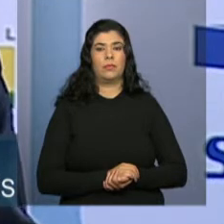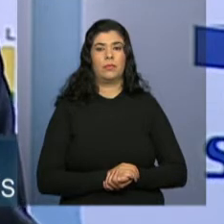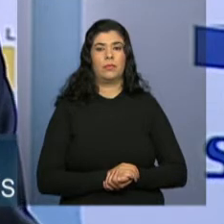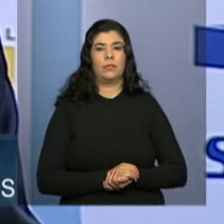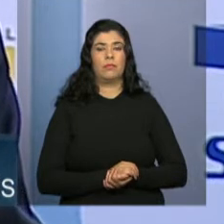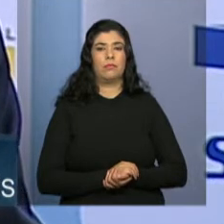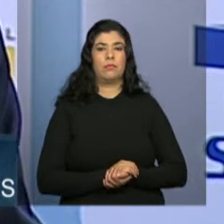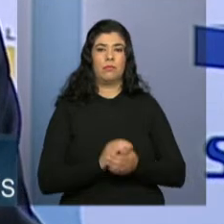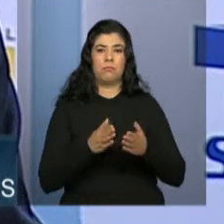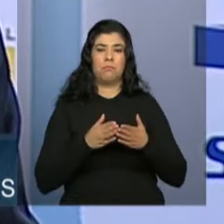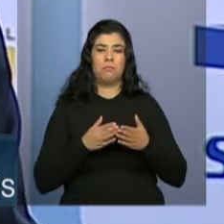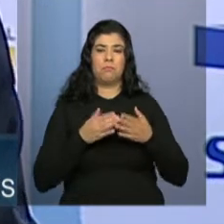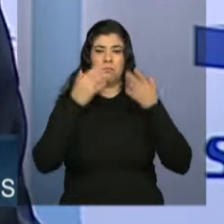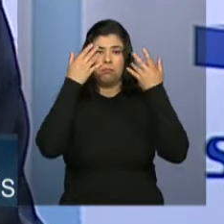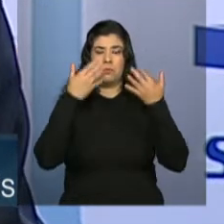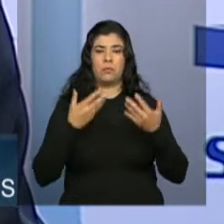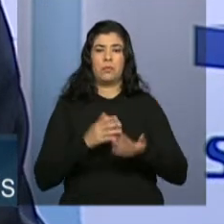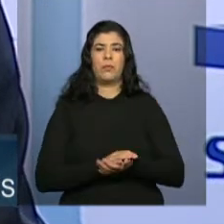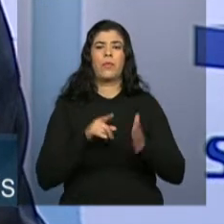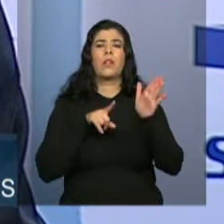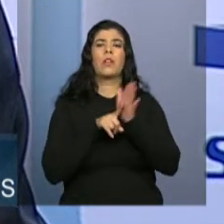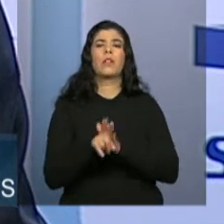em volta isso